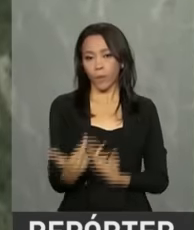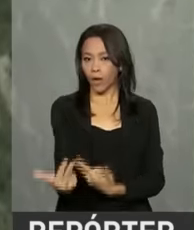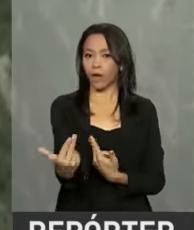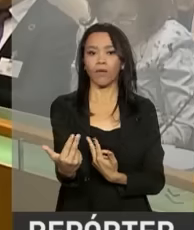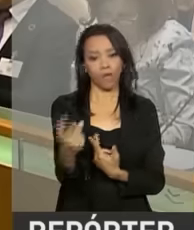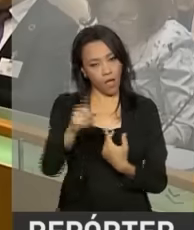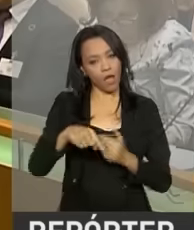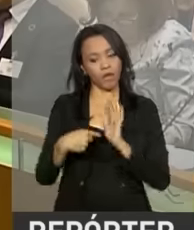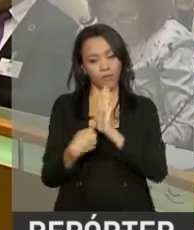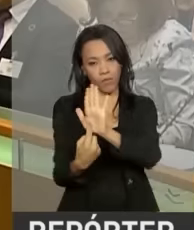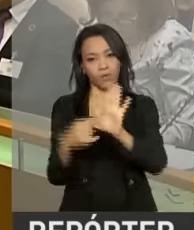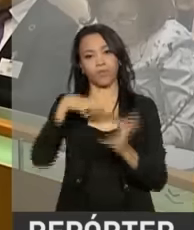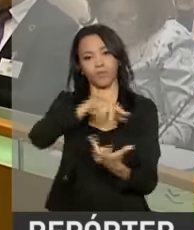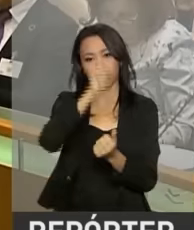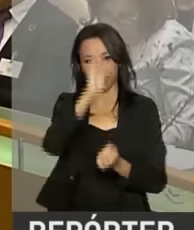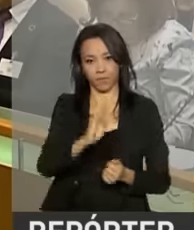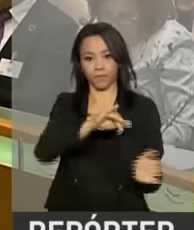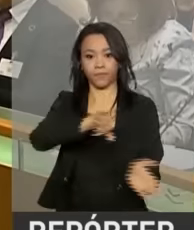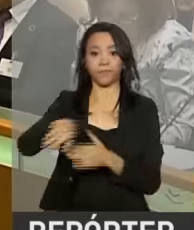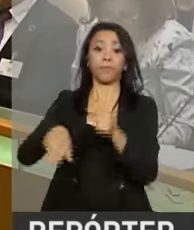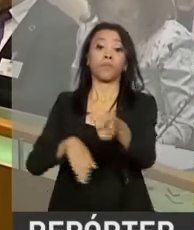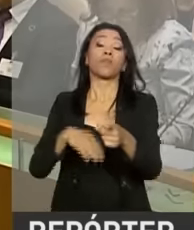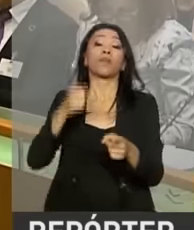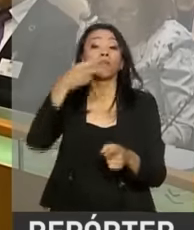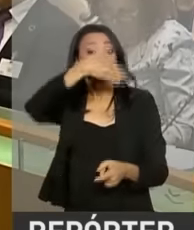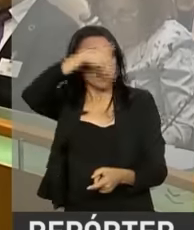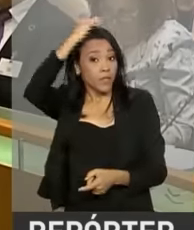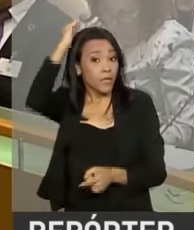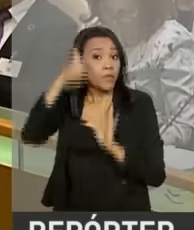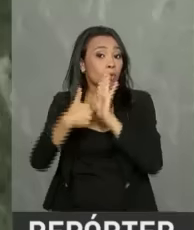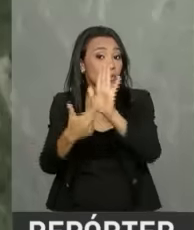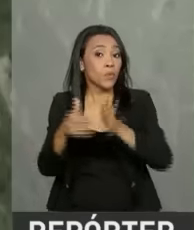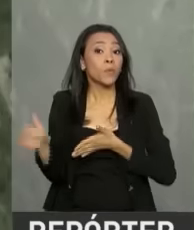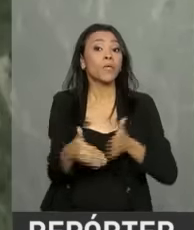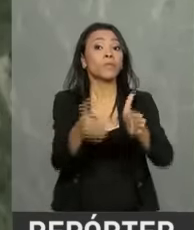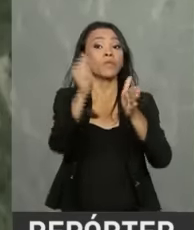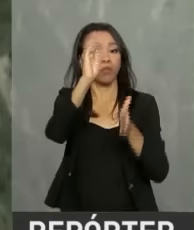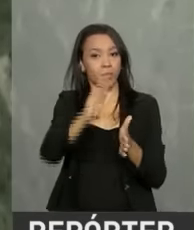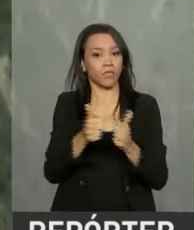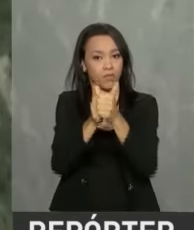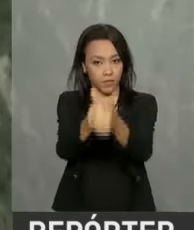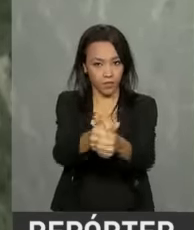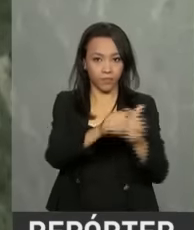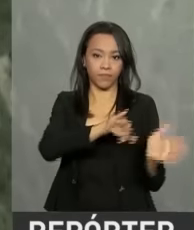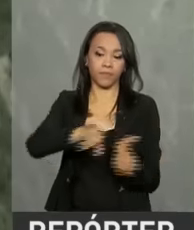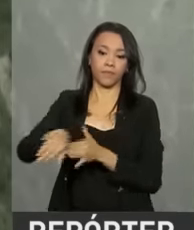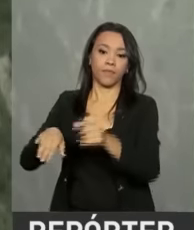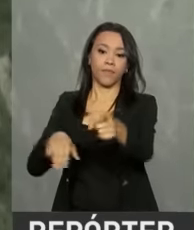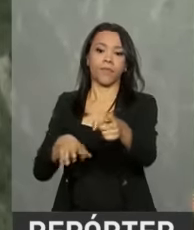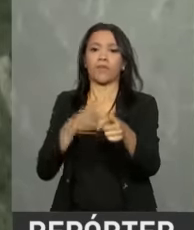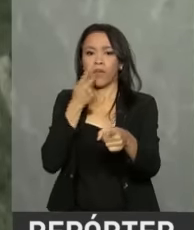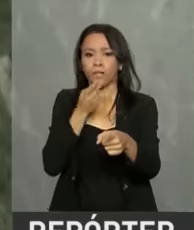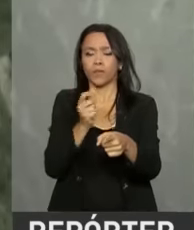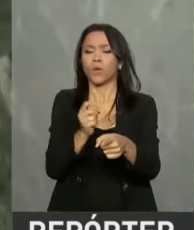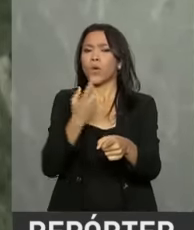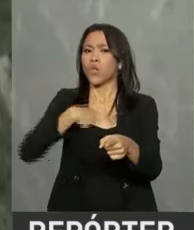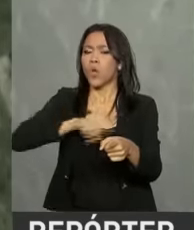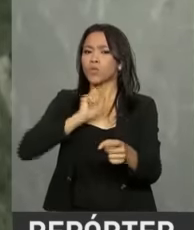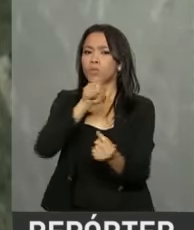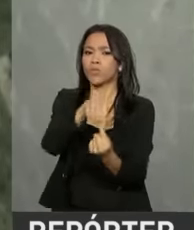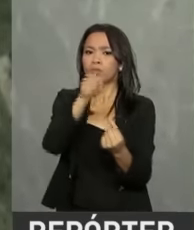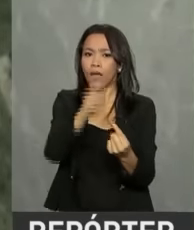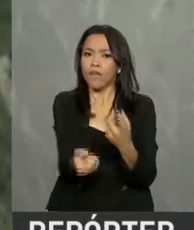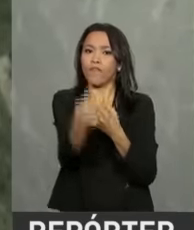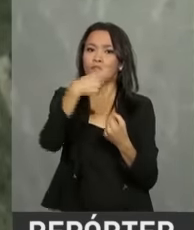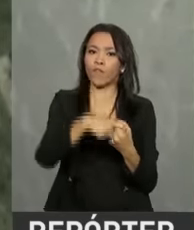ao mundo. Temer ainda apontou o caminho que o Brasil está seguindo. Nossa tarefa agora é retomar o crescimento